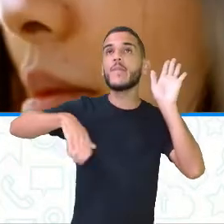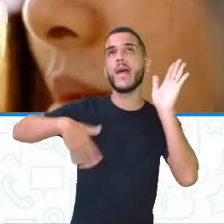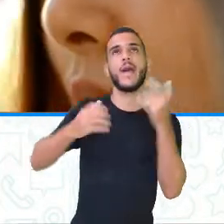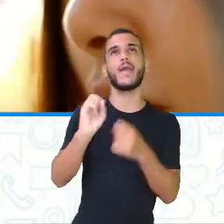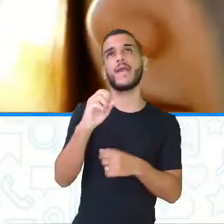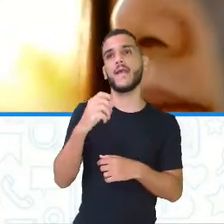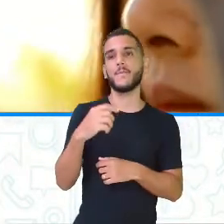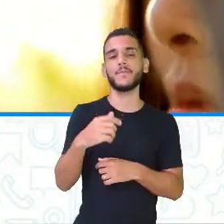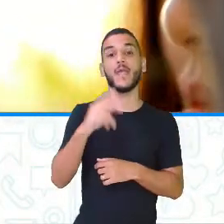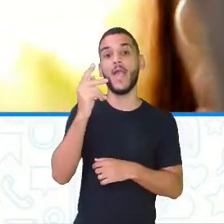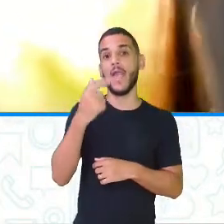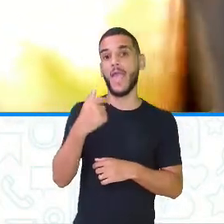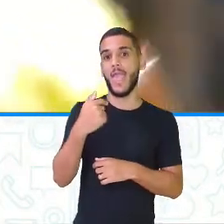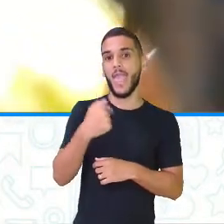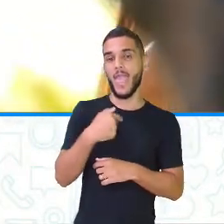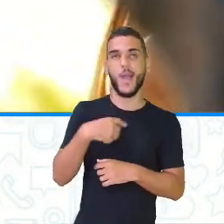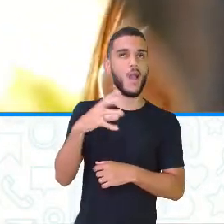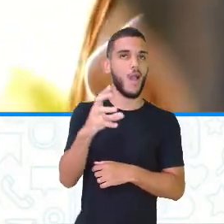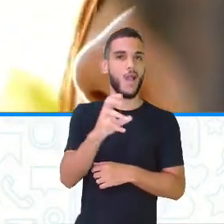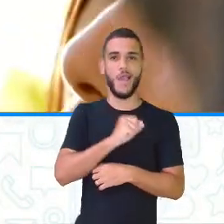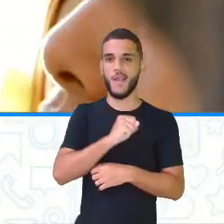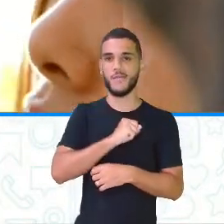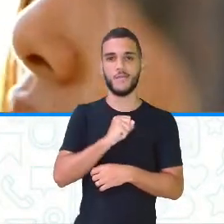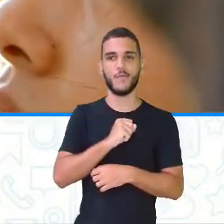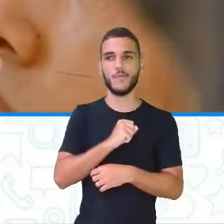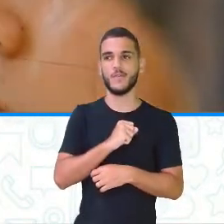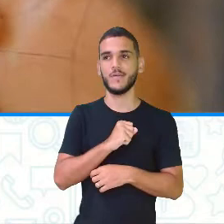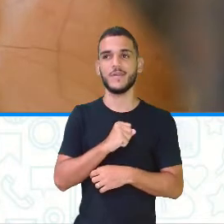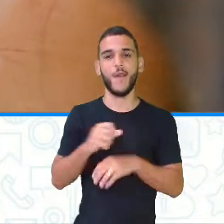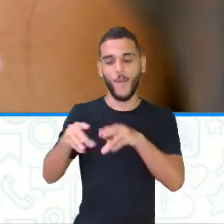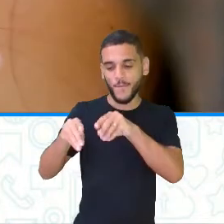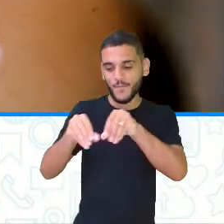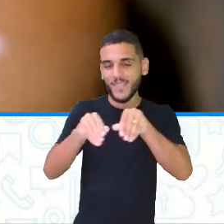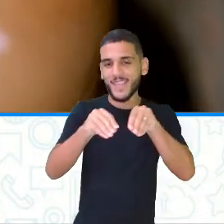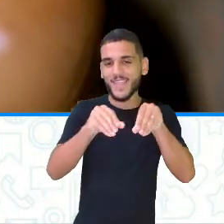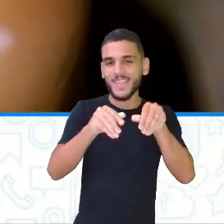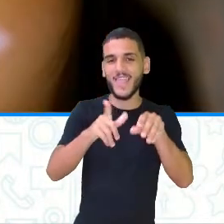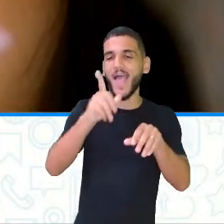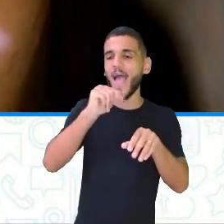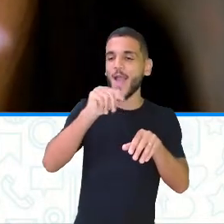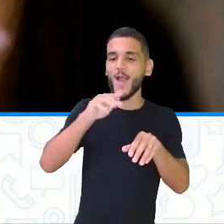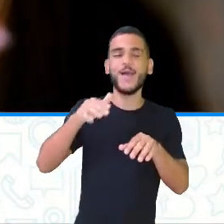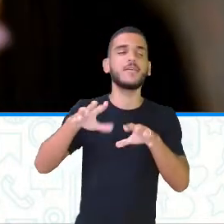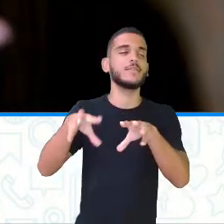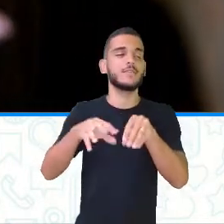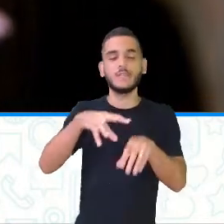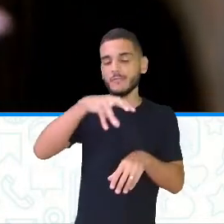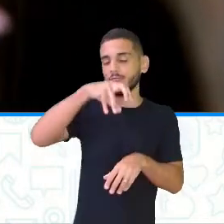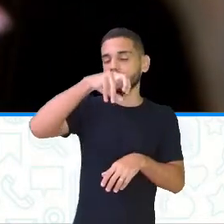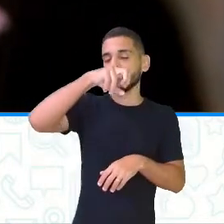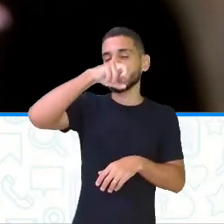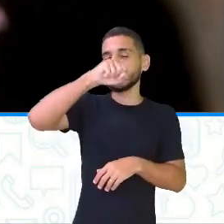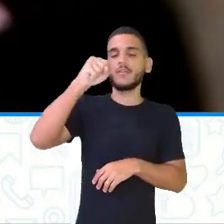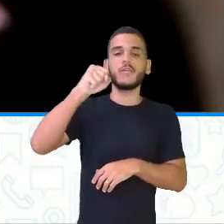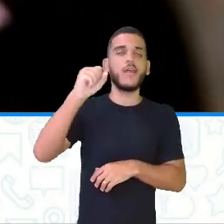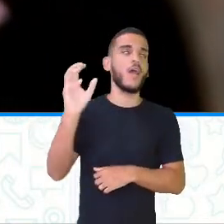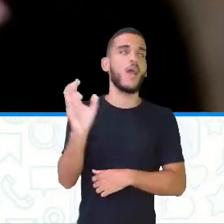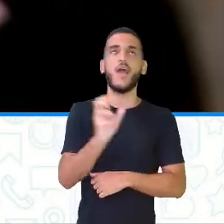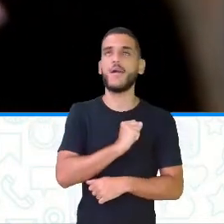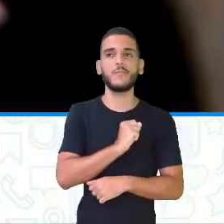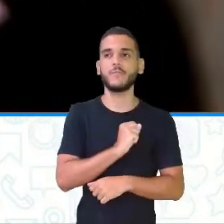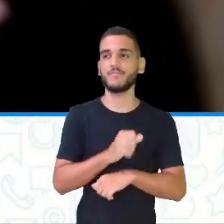aquela chuvinha e sobe aquele cheirinho de terra molhada, eu sou apaixonada. Qual é seu cheirinho favorito, professora